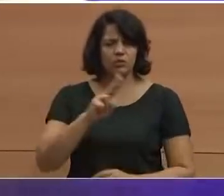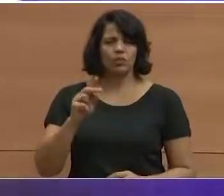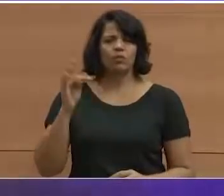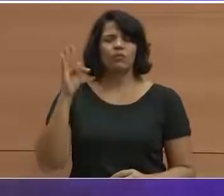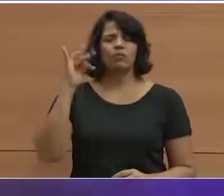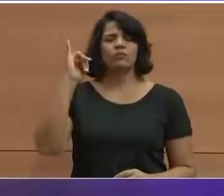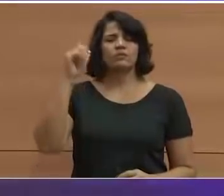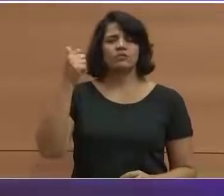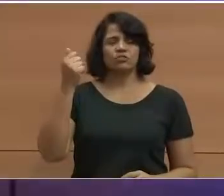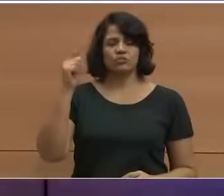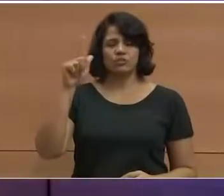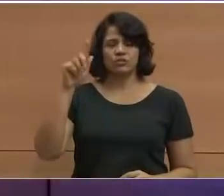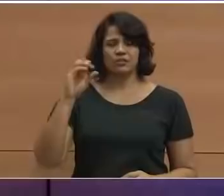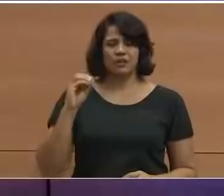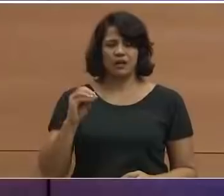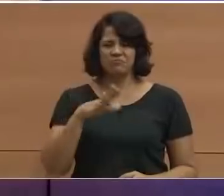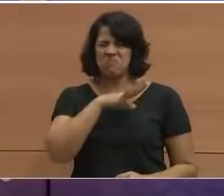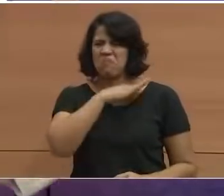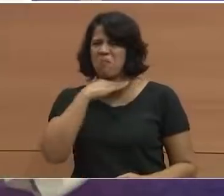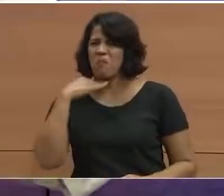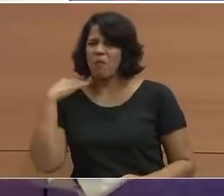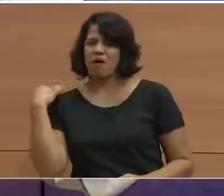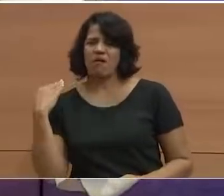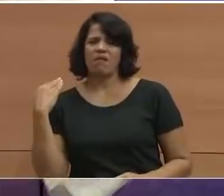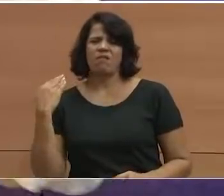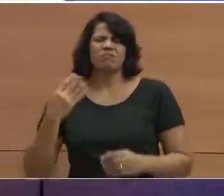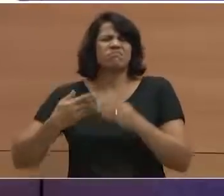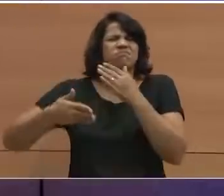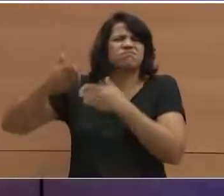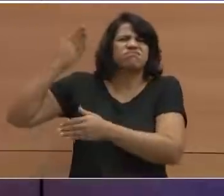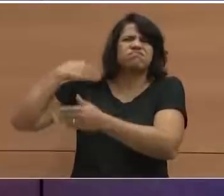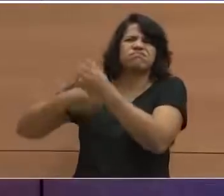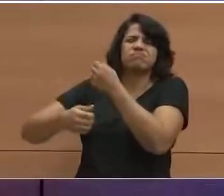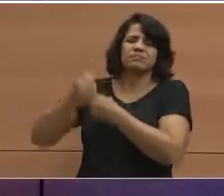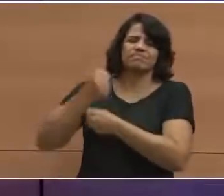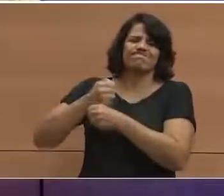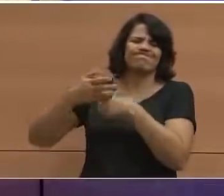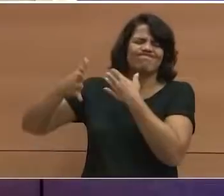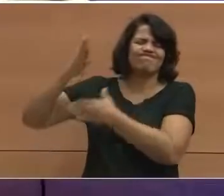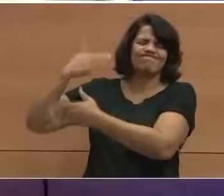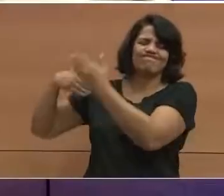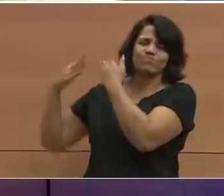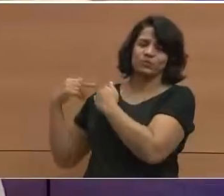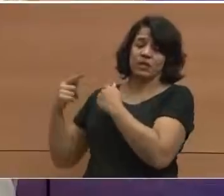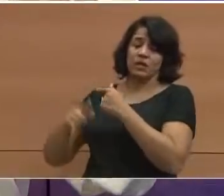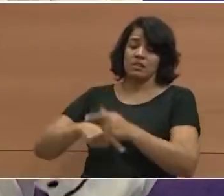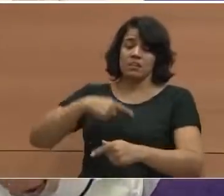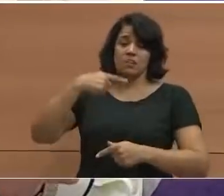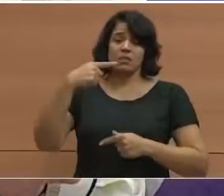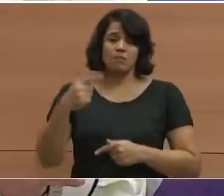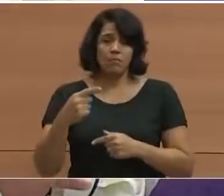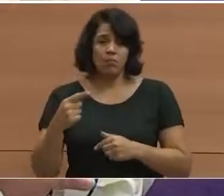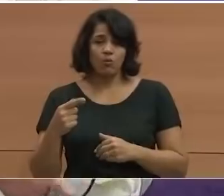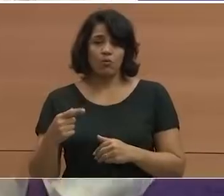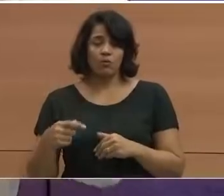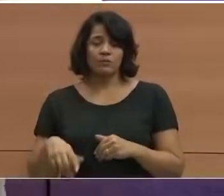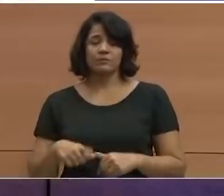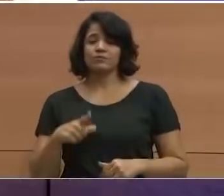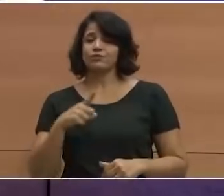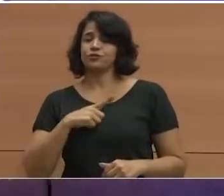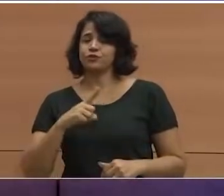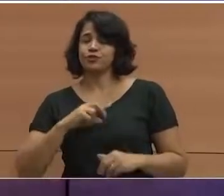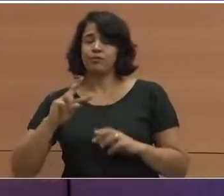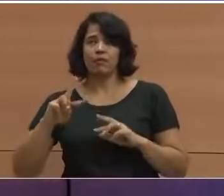Pedro foi salvo por um anjo de Deus, milagrosamente. Ninguém viu ele sair da prisão, porque Deus